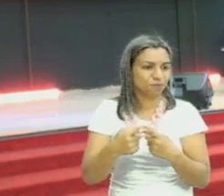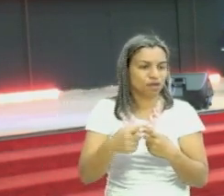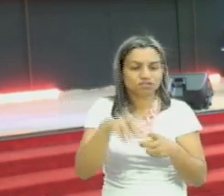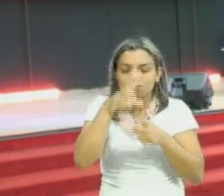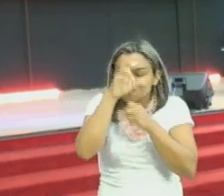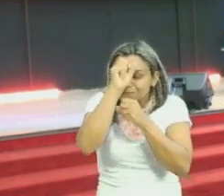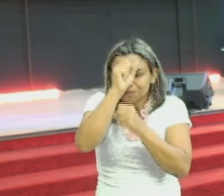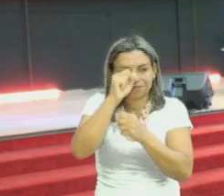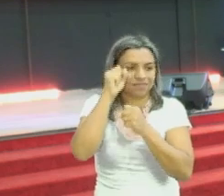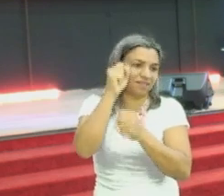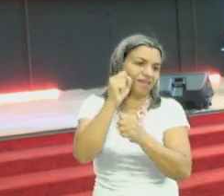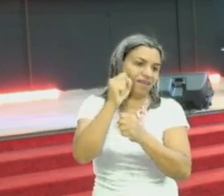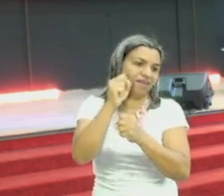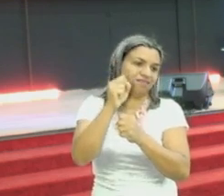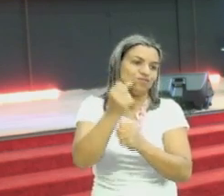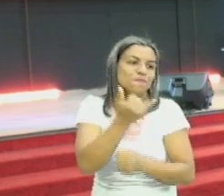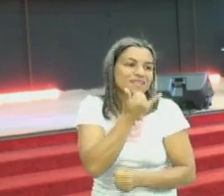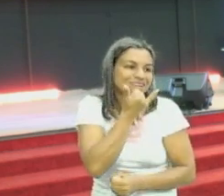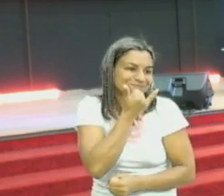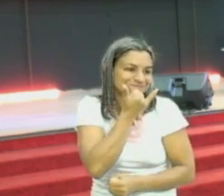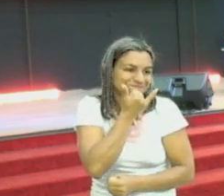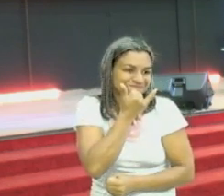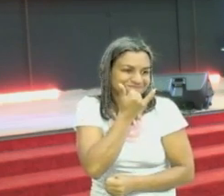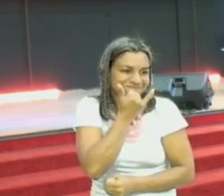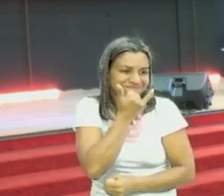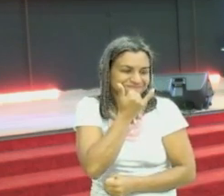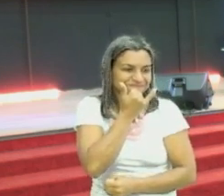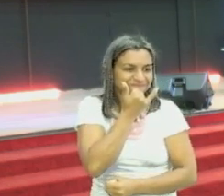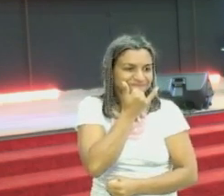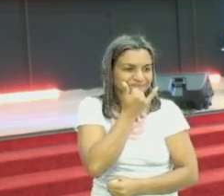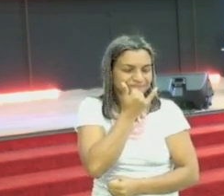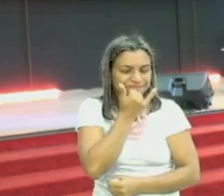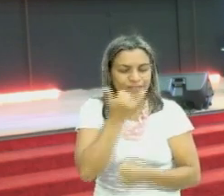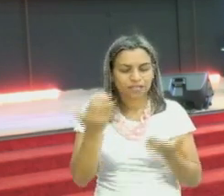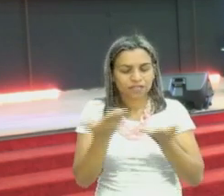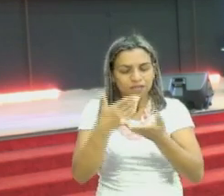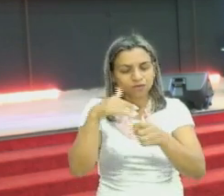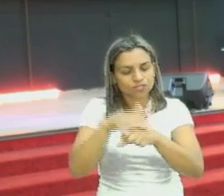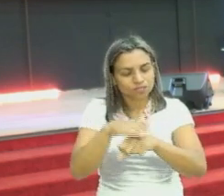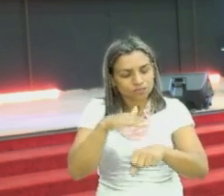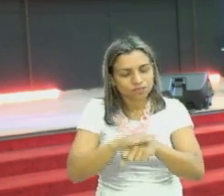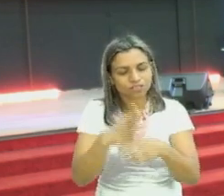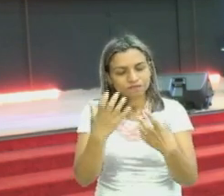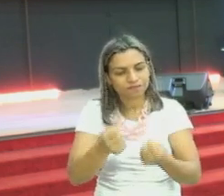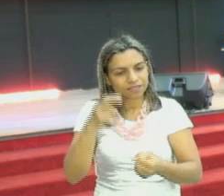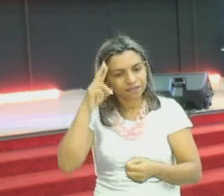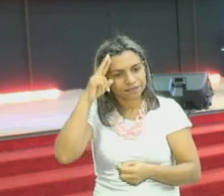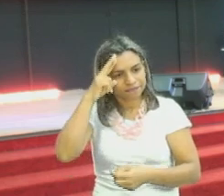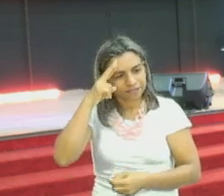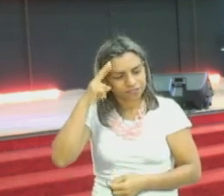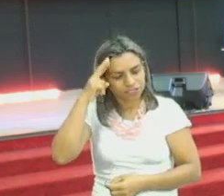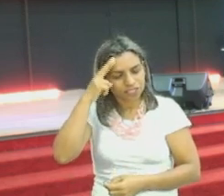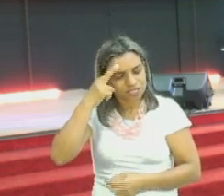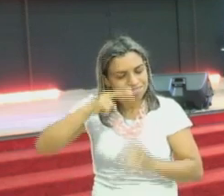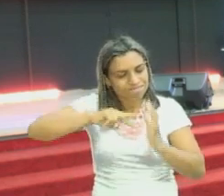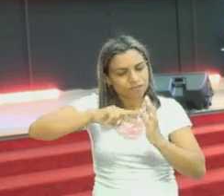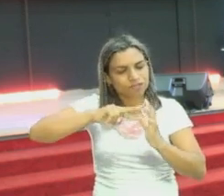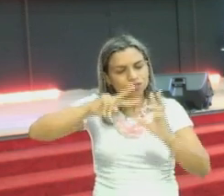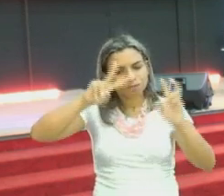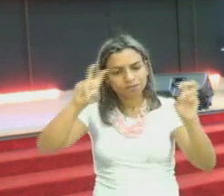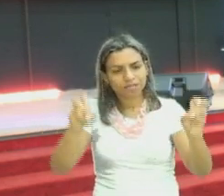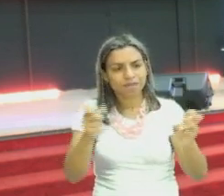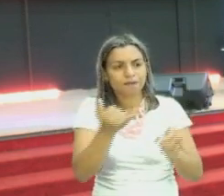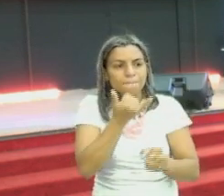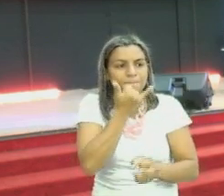poder do perdão. Hoje à noite eu reflito com vocês sobre perdão,